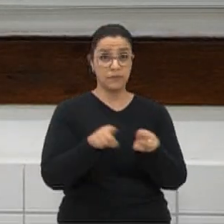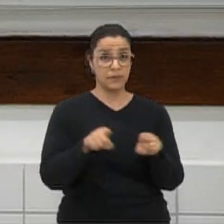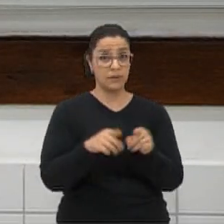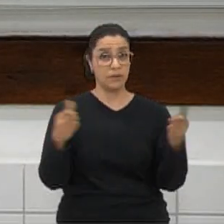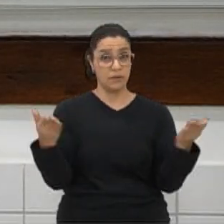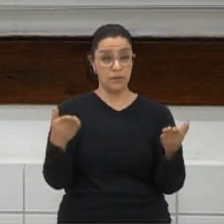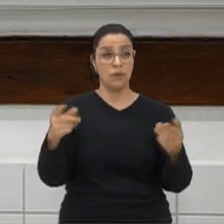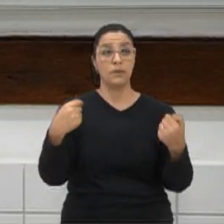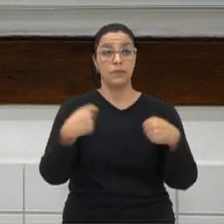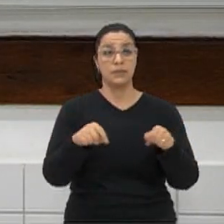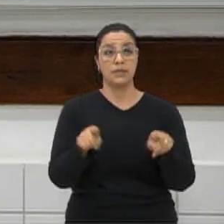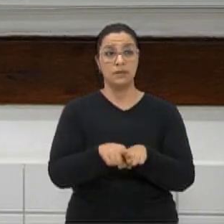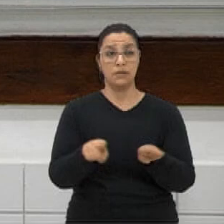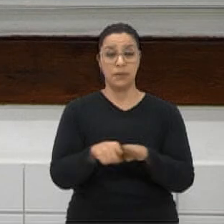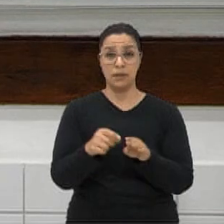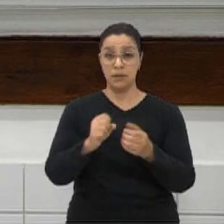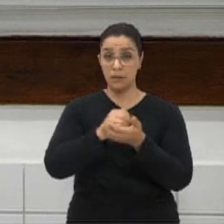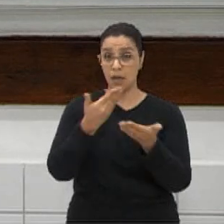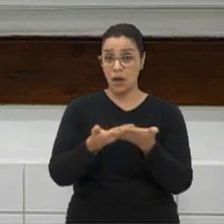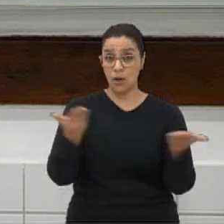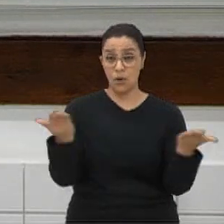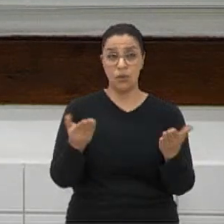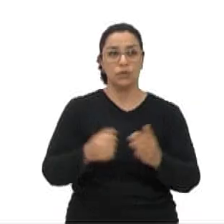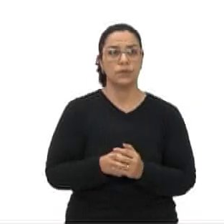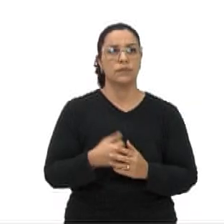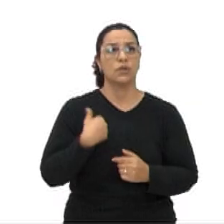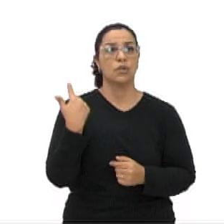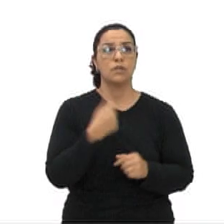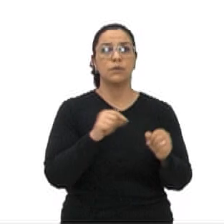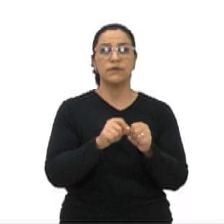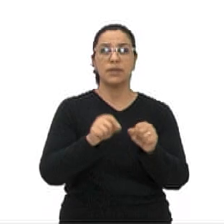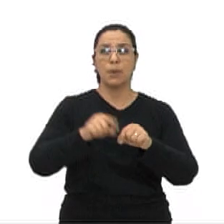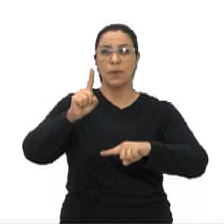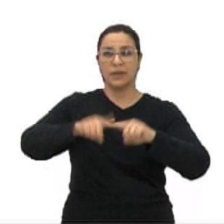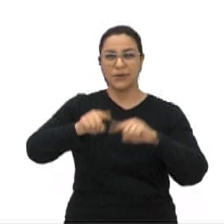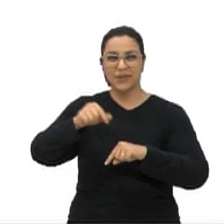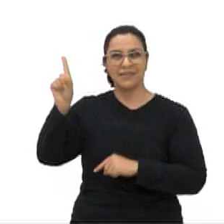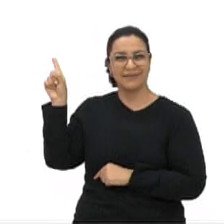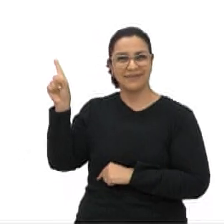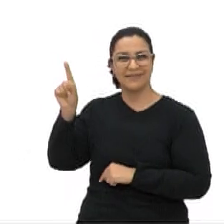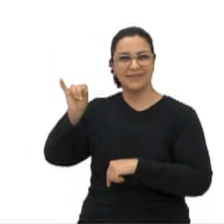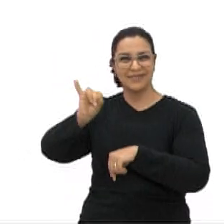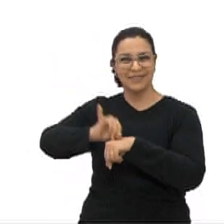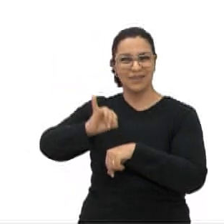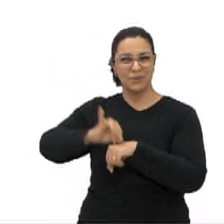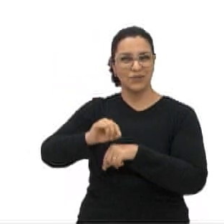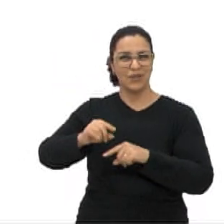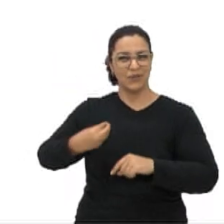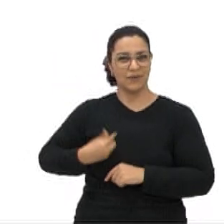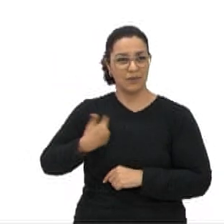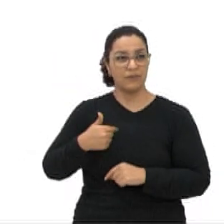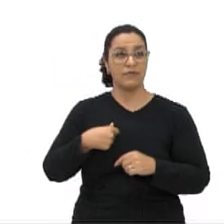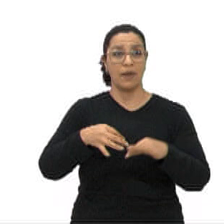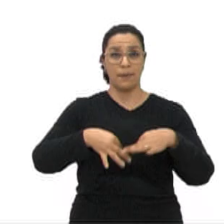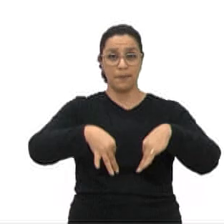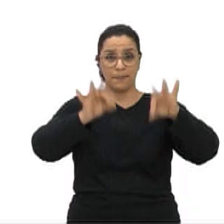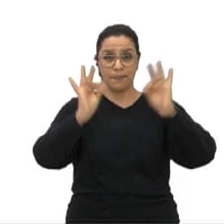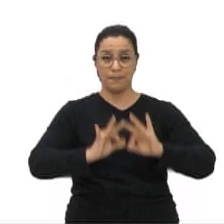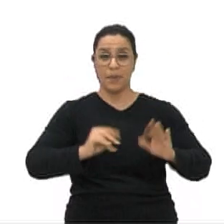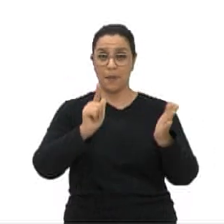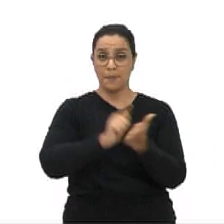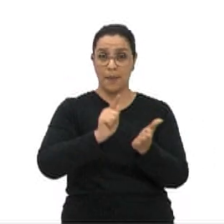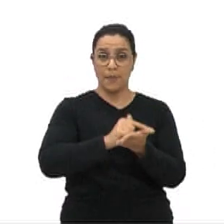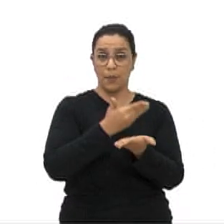tarefa aqui para vocês, da nossa aula. Vamos produzir nossa própria natureza morta? É o seguinte, pegue uma folha em